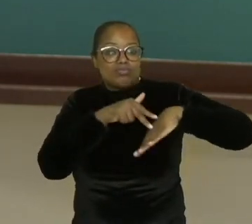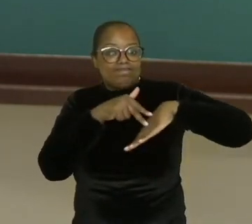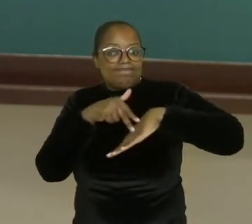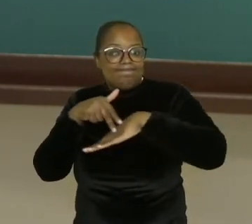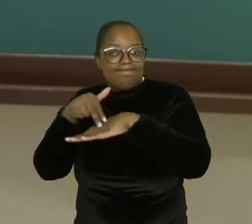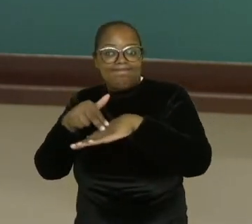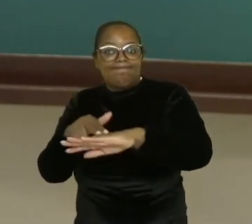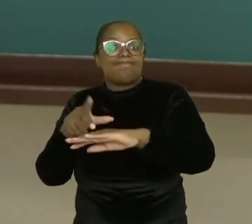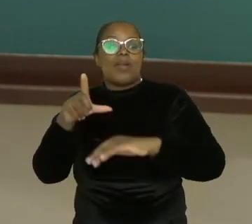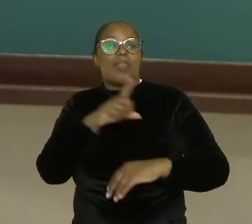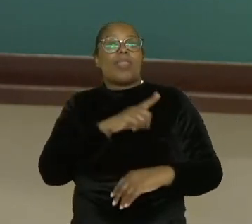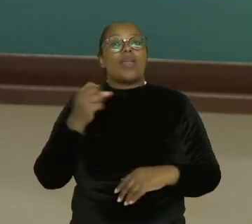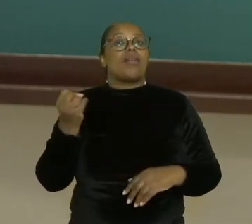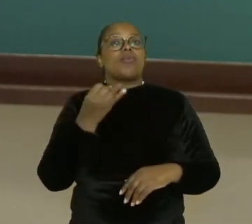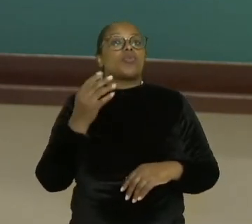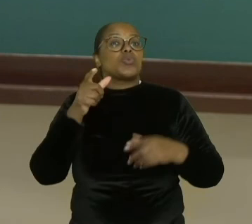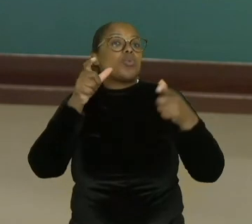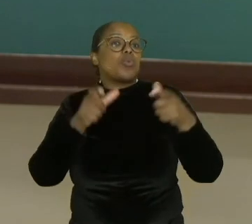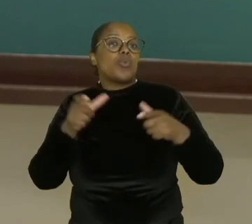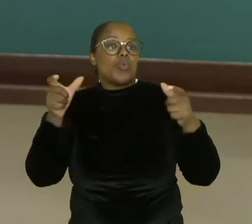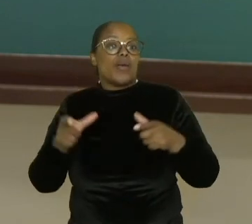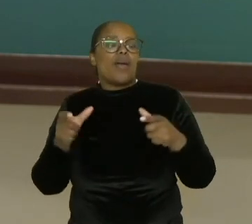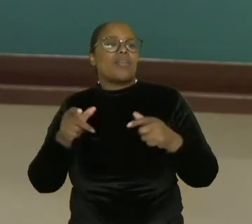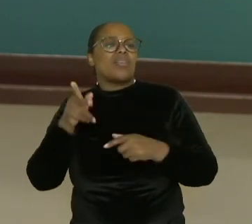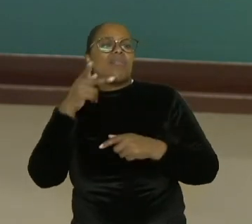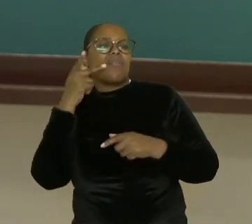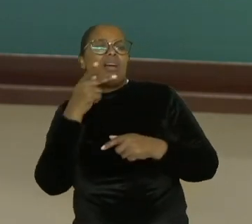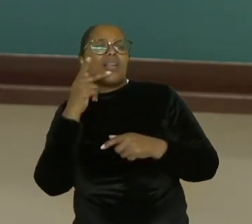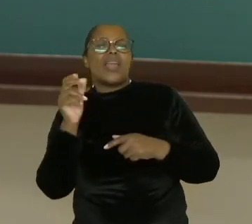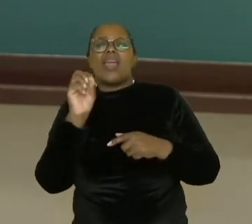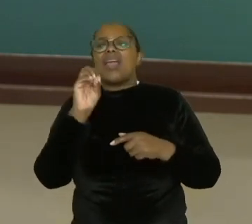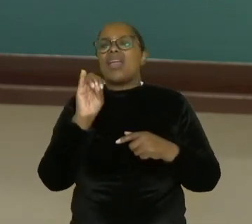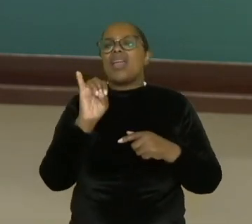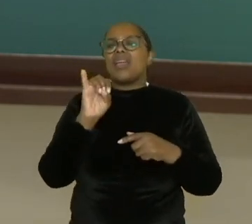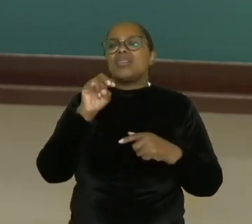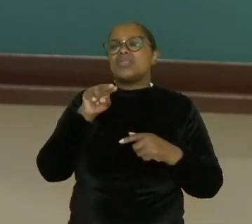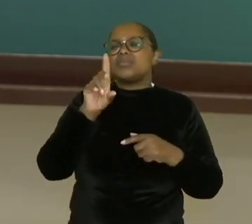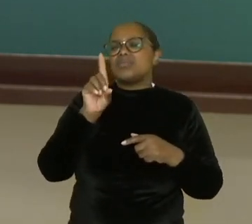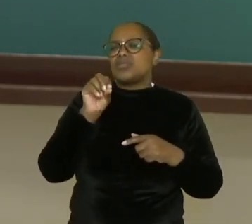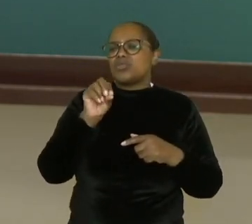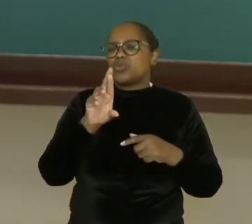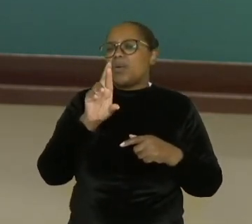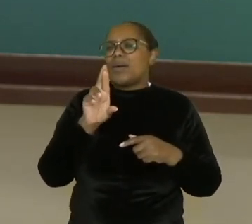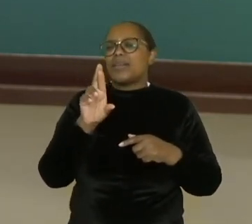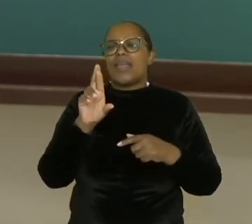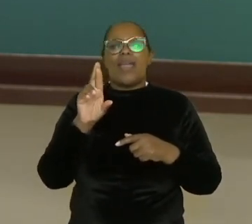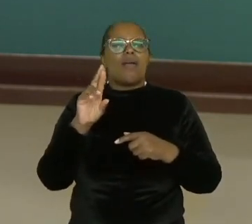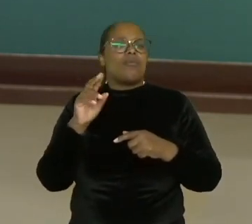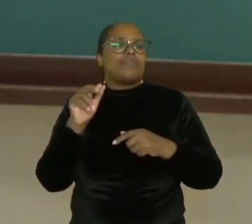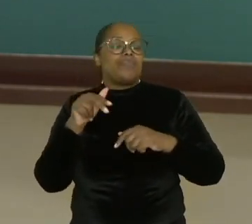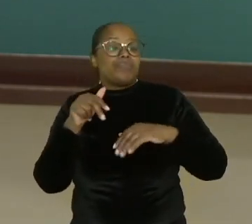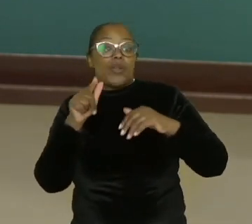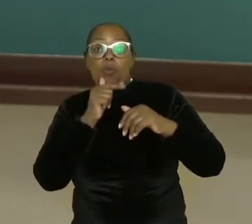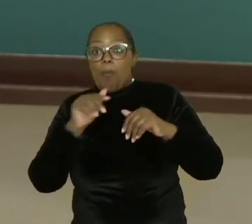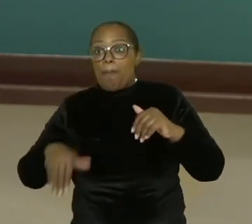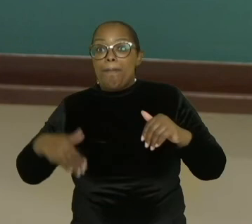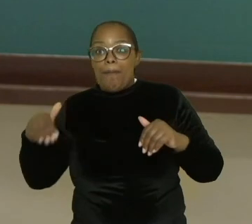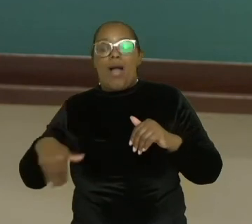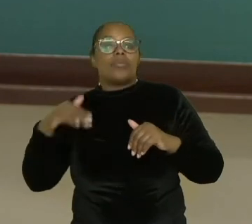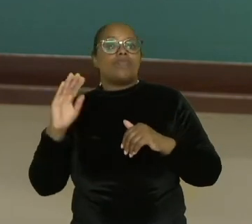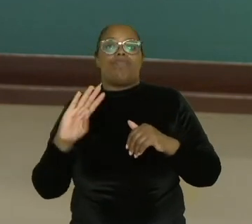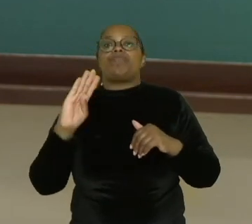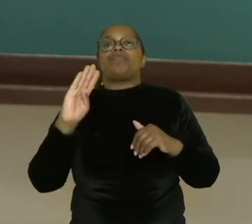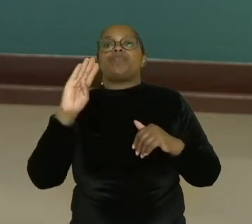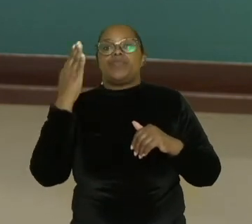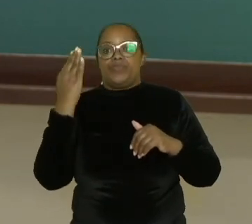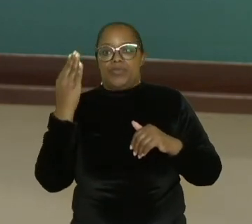lugares que tem uma prática de surf que é indoor, né, que eles colocam lá, é coberto e tal, mas não é a realidade do